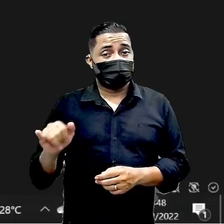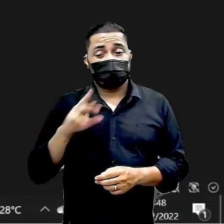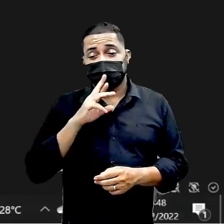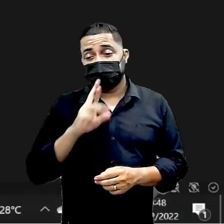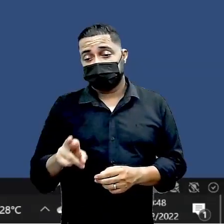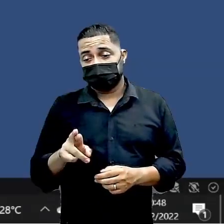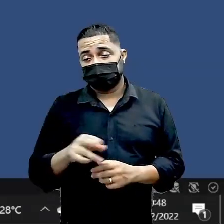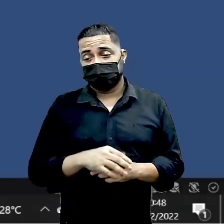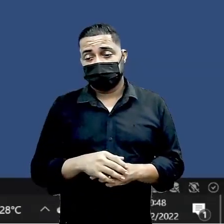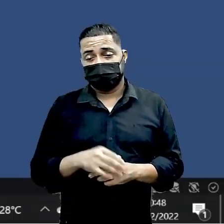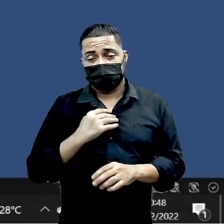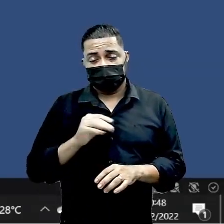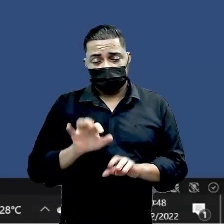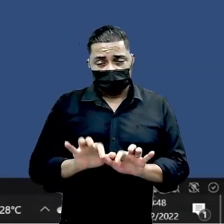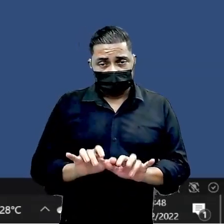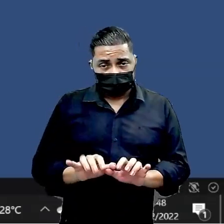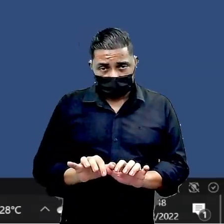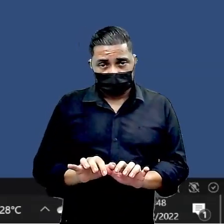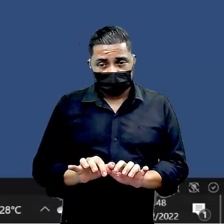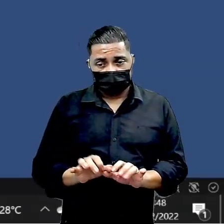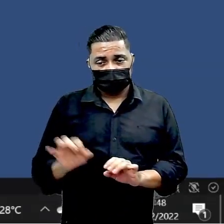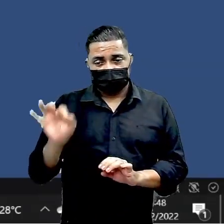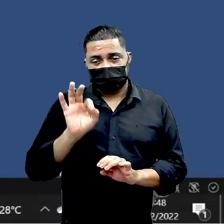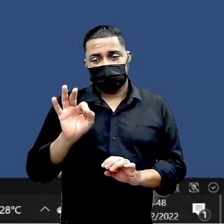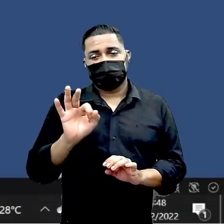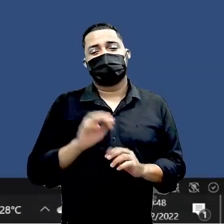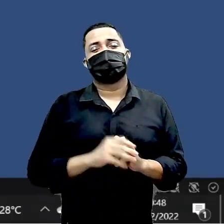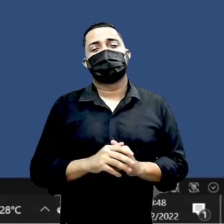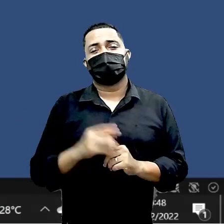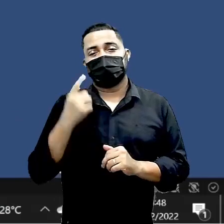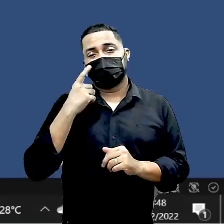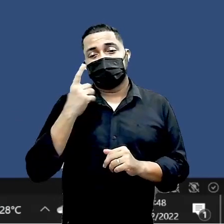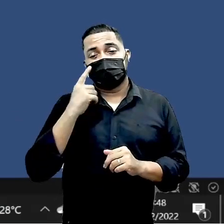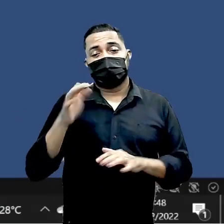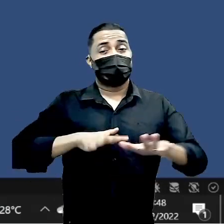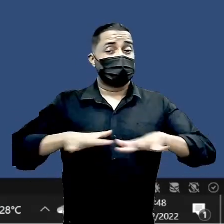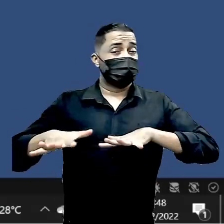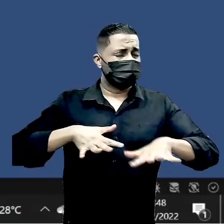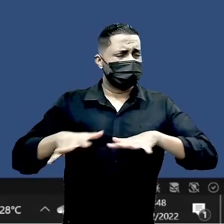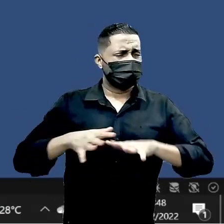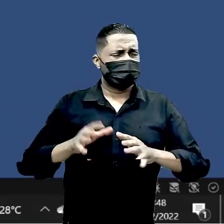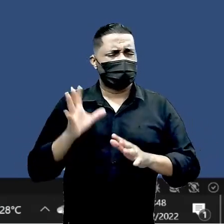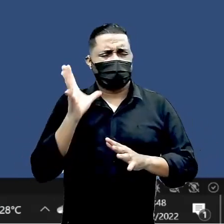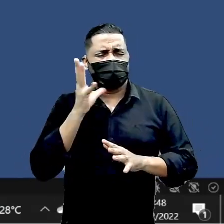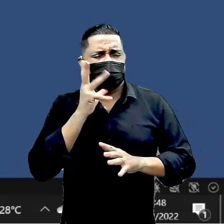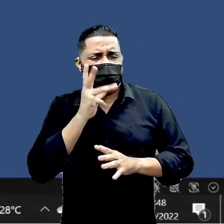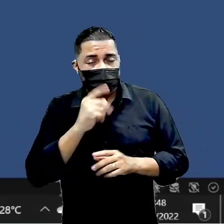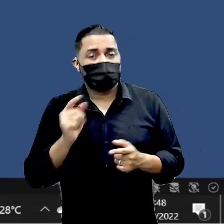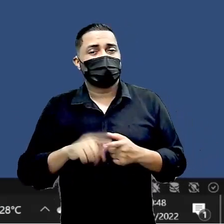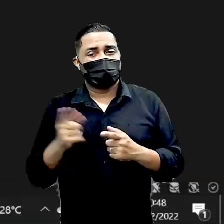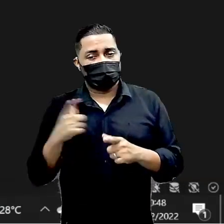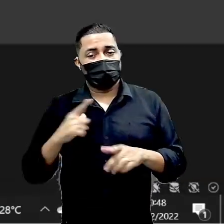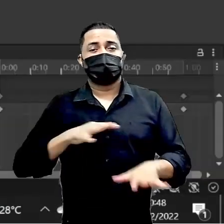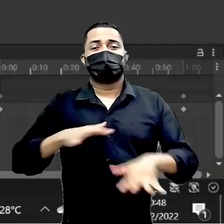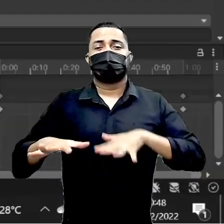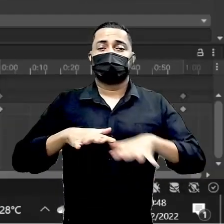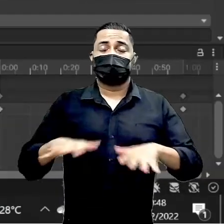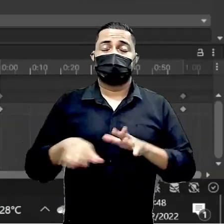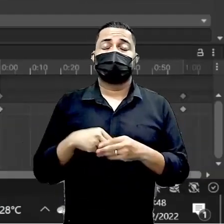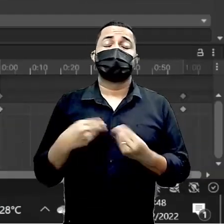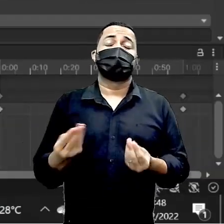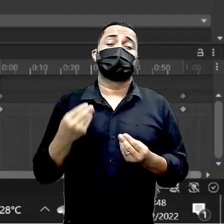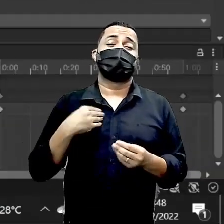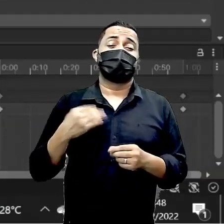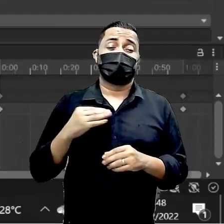né? Vou mexer aqui no teclado, minha bolinha está ali, olha. Está vendo que ele está se movimentando, bem devagarzinho, mas está se movimentando. Então como é que eu vou aumentar